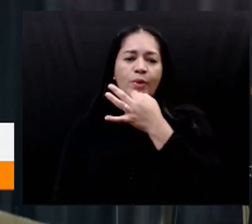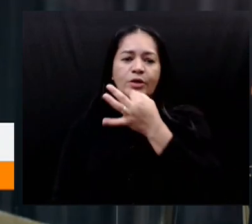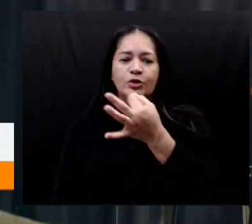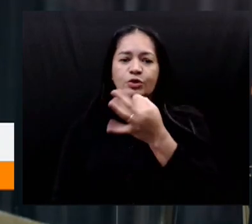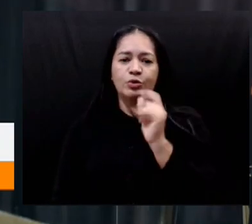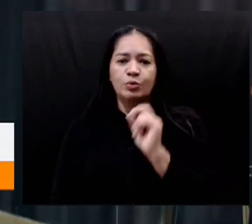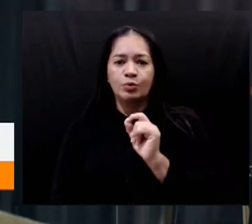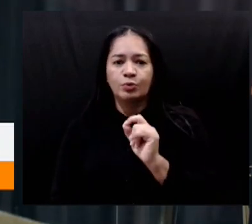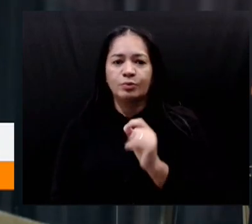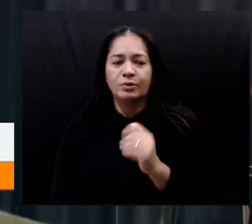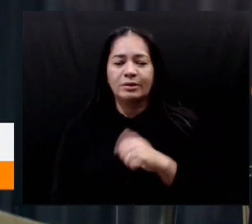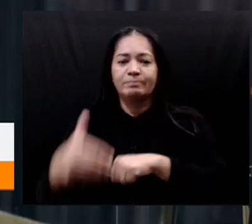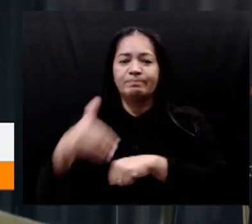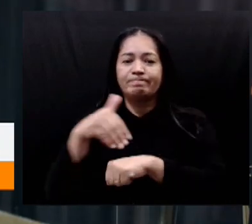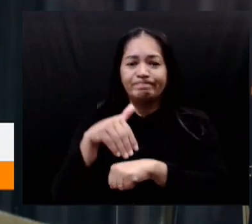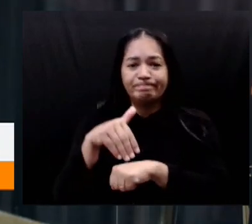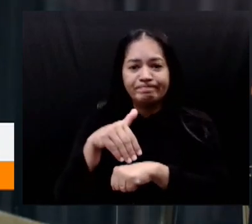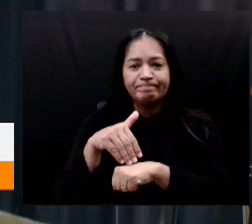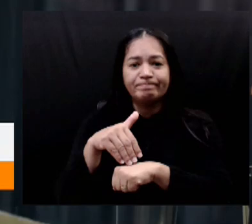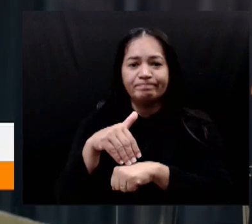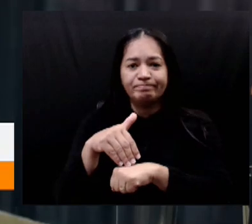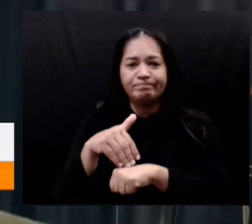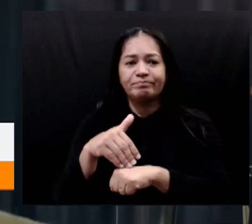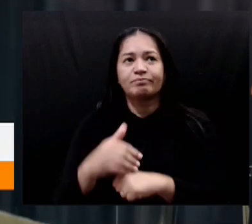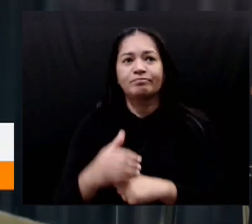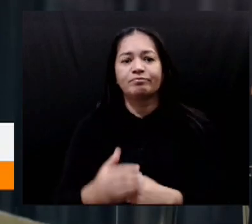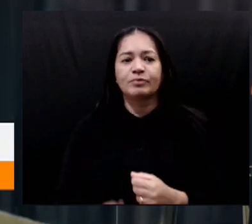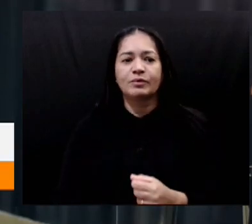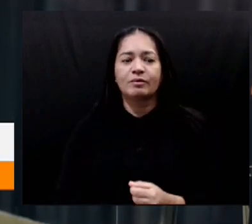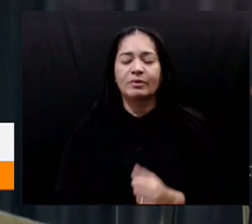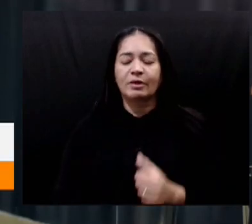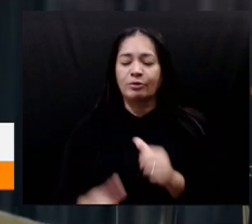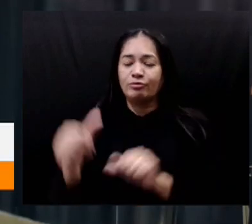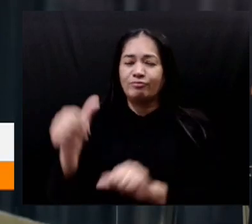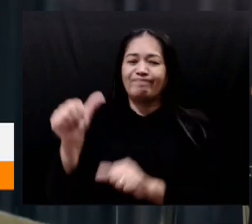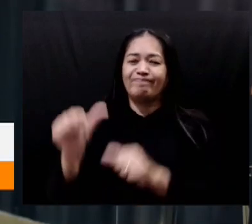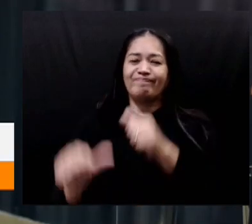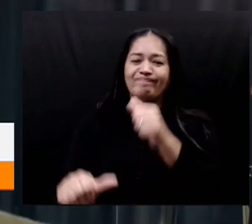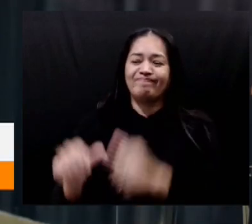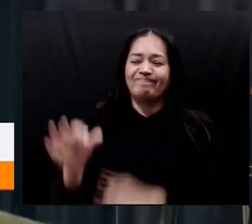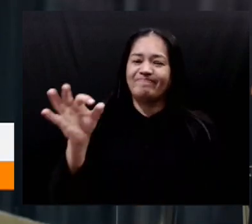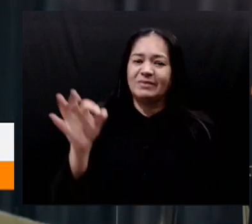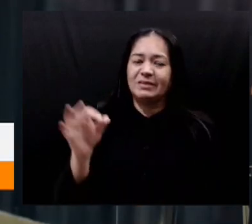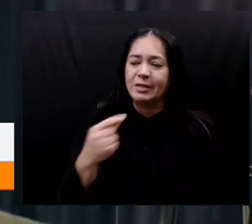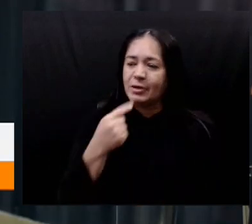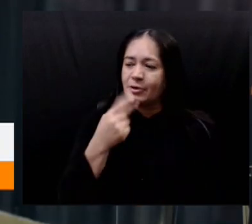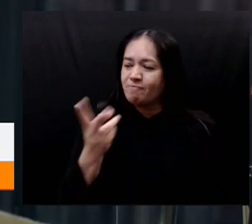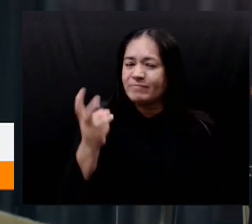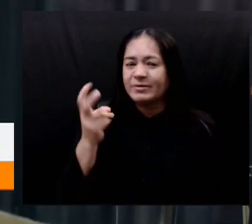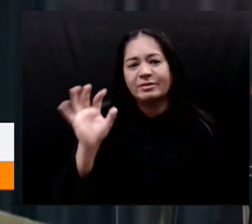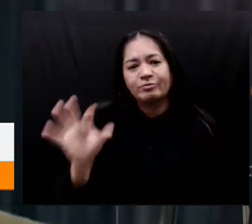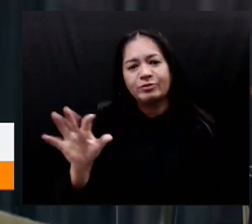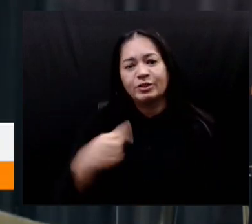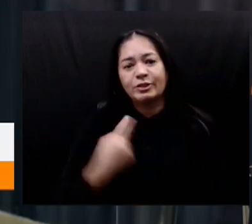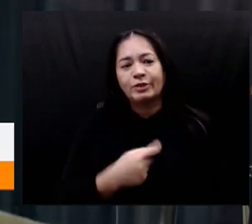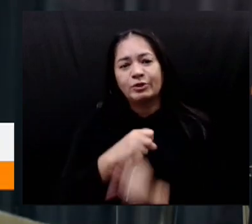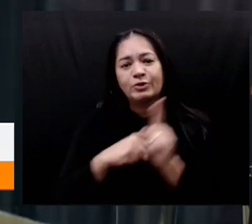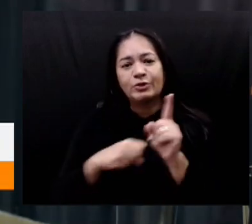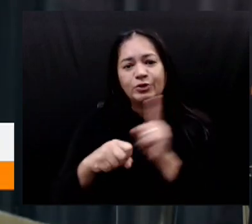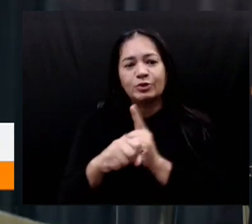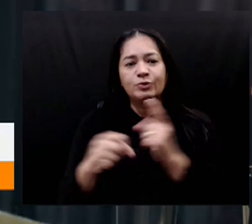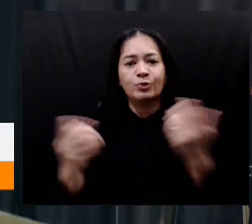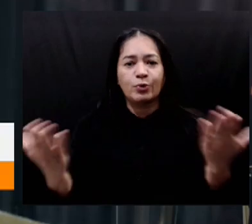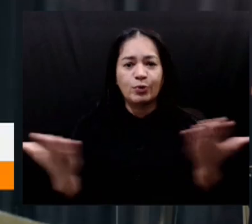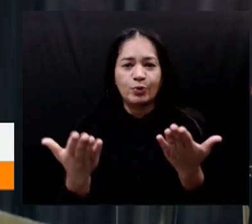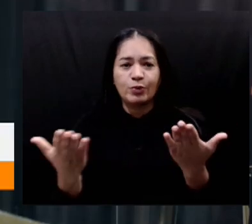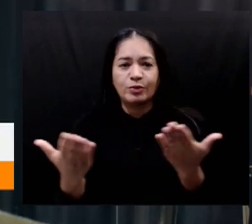culpa e o julgamento. Eu vejo muito isso na nossa sociedade hoje. As pessoas